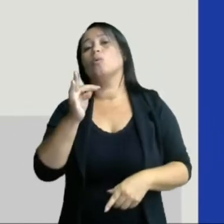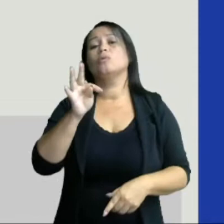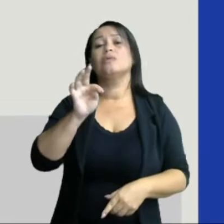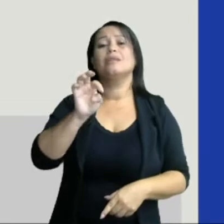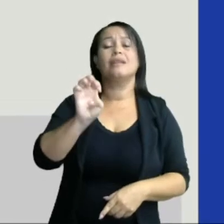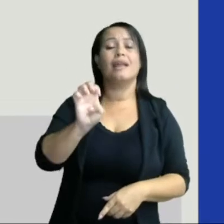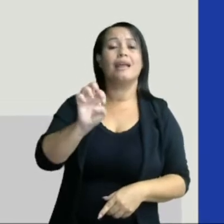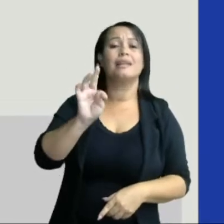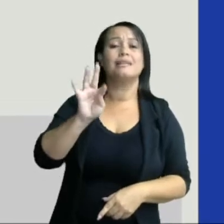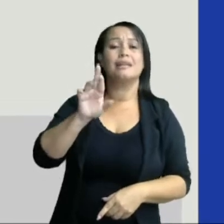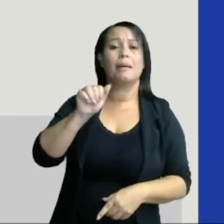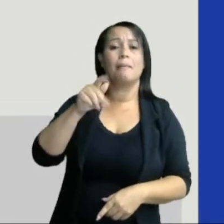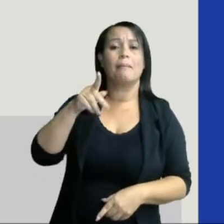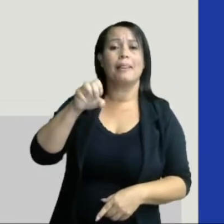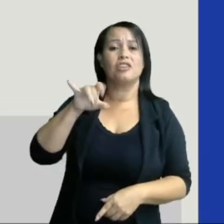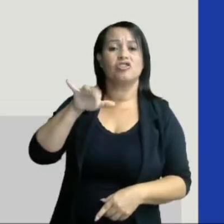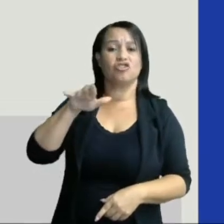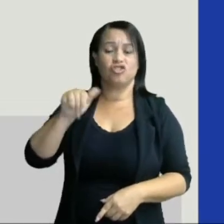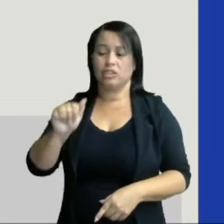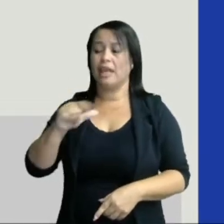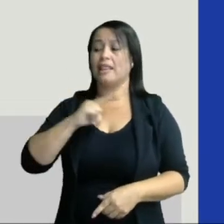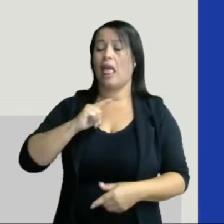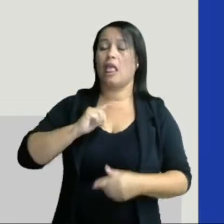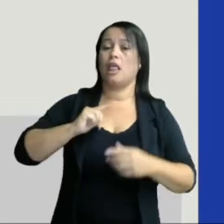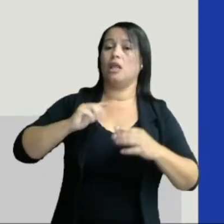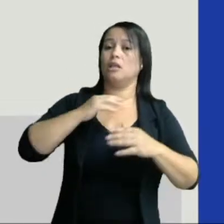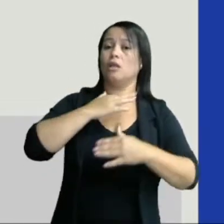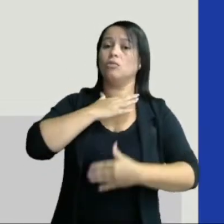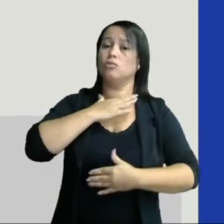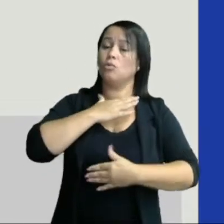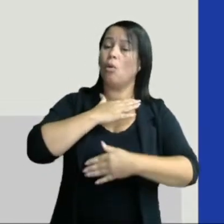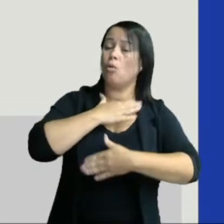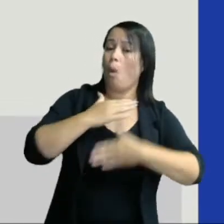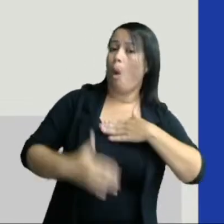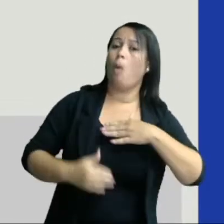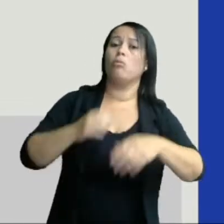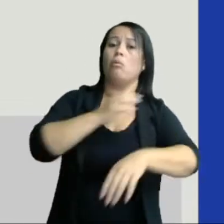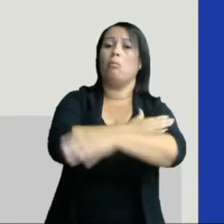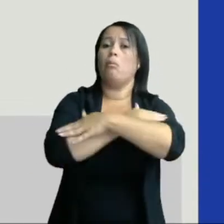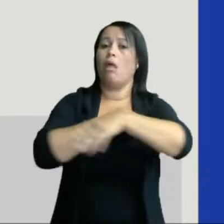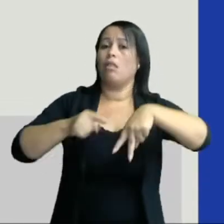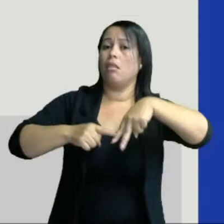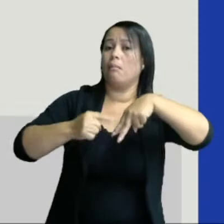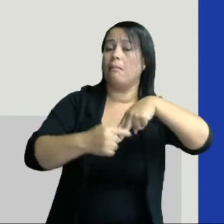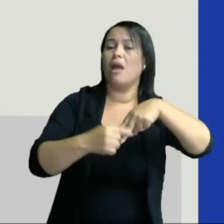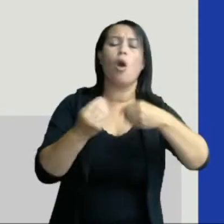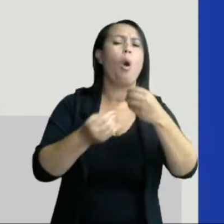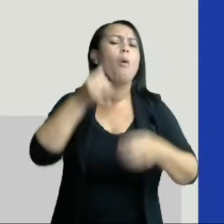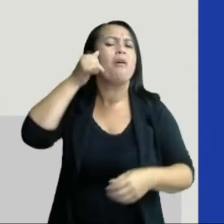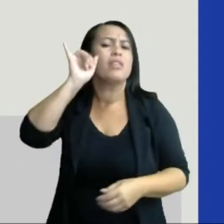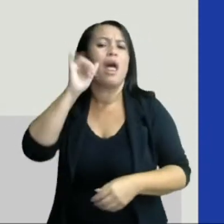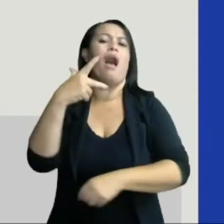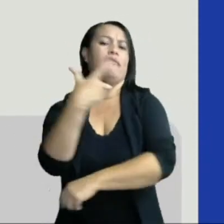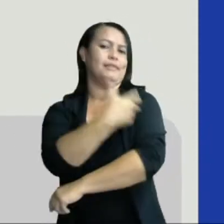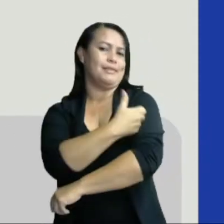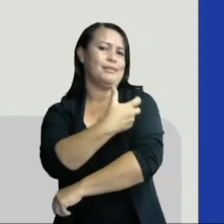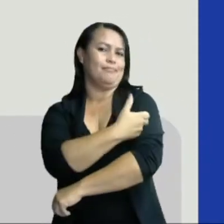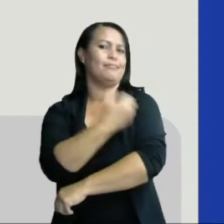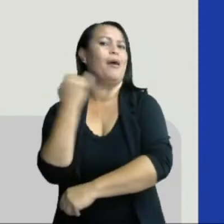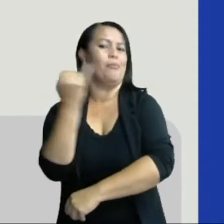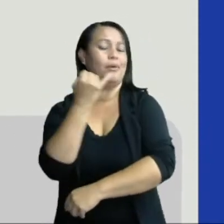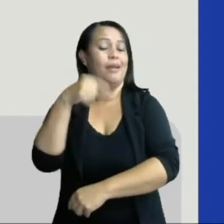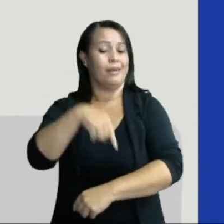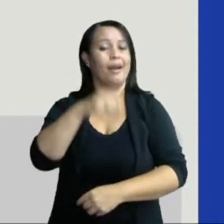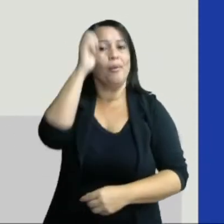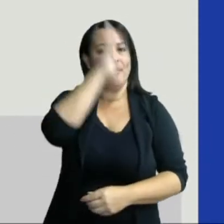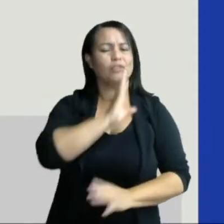tetraplegia, que é a paralisia de ambos, braços e pernas. A prevenção é principalmente a vacinação. No Brasil